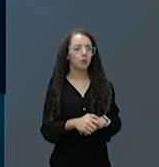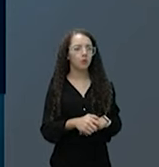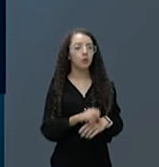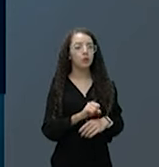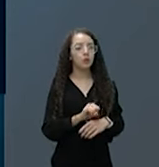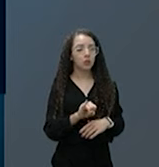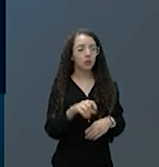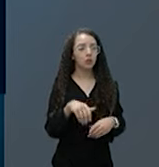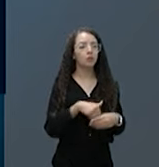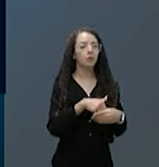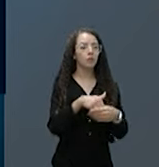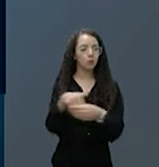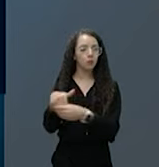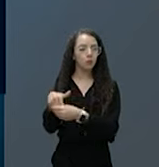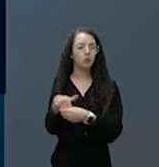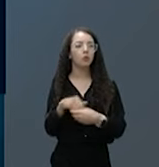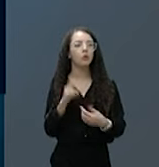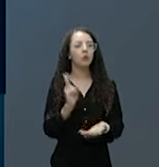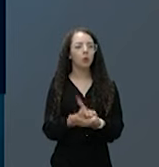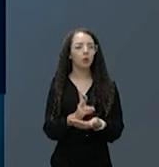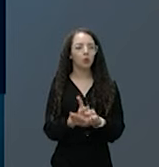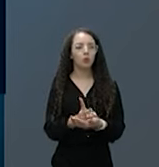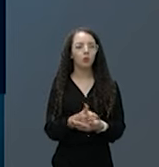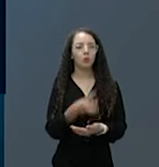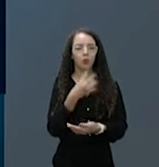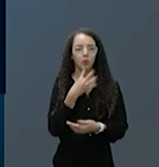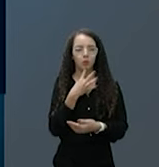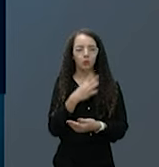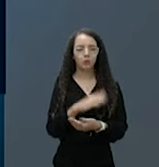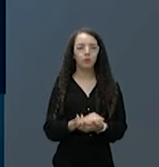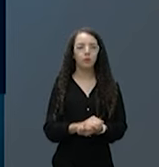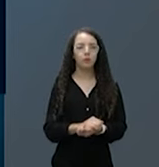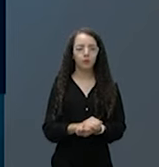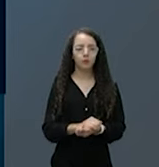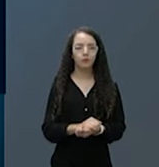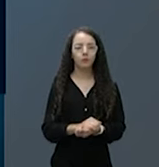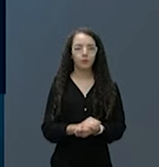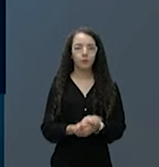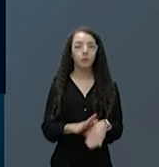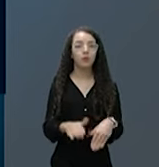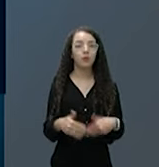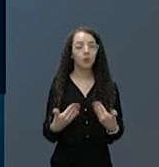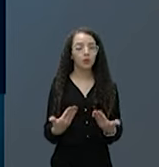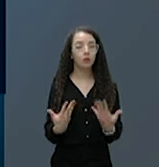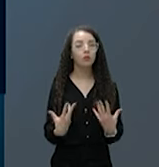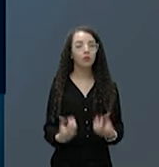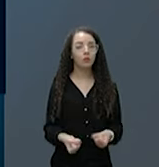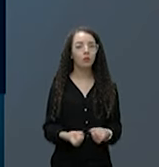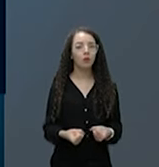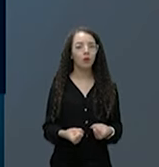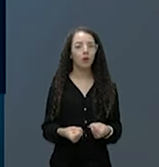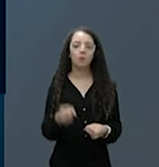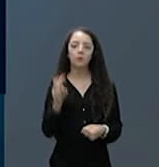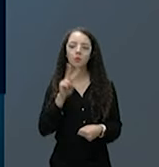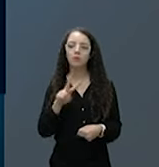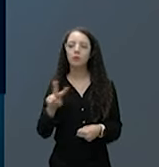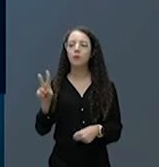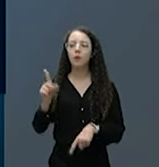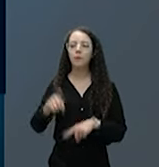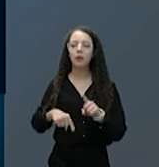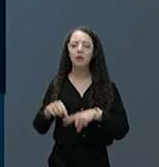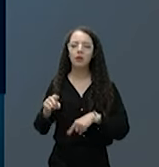mantenho o conhecimento. Ótimo. Então, vamos votar a matéria do conhecimento.